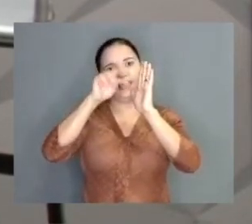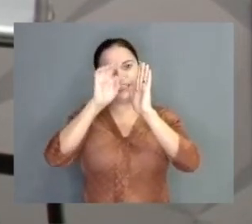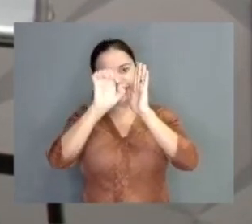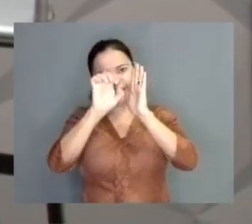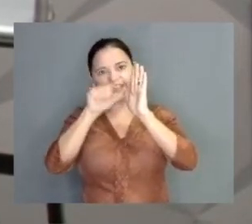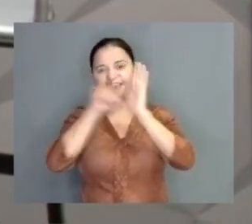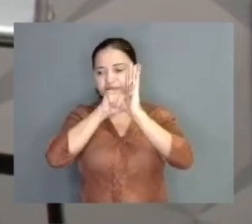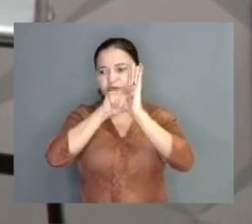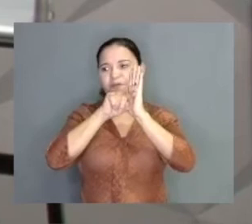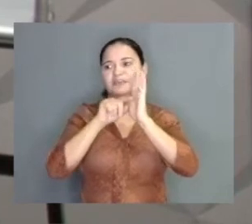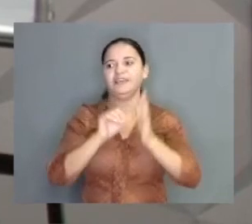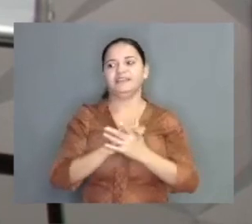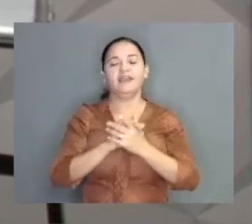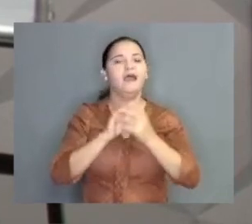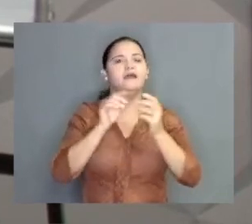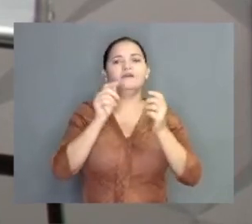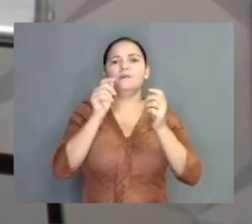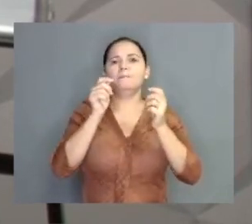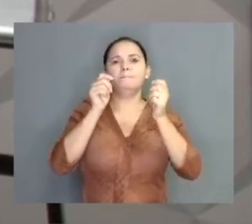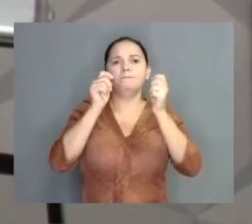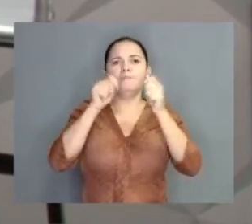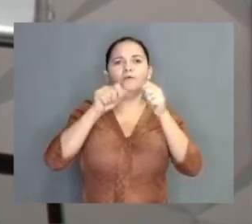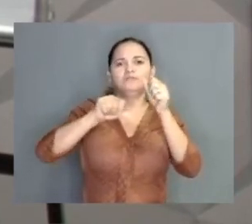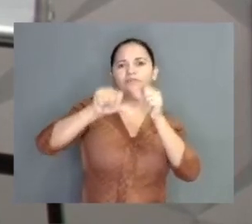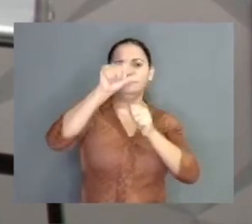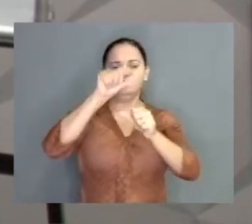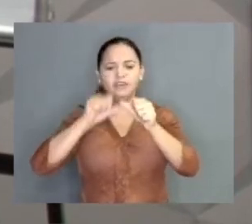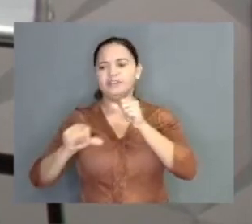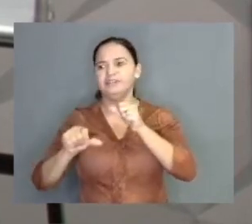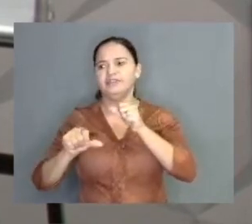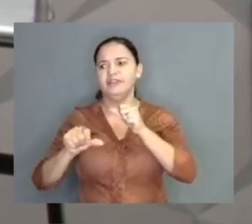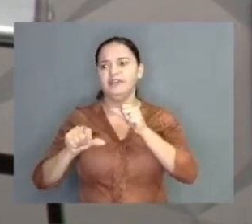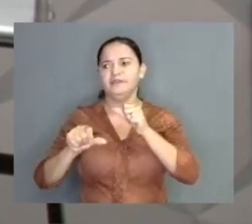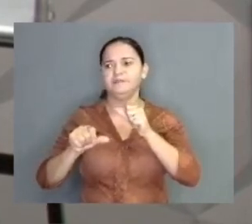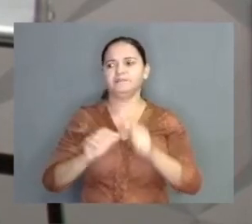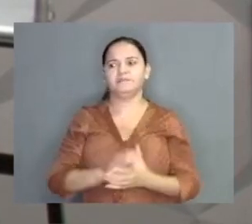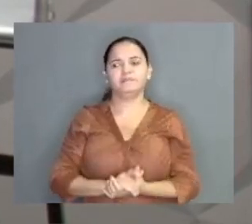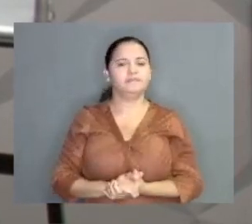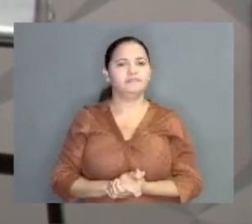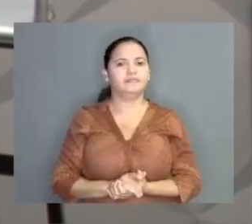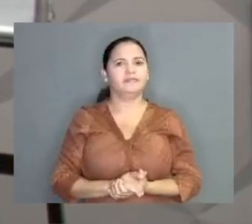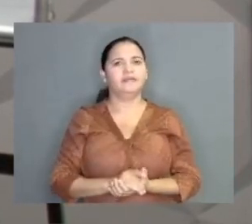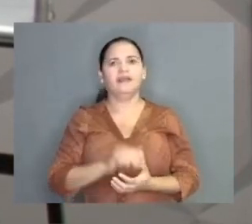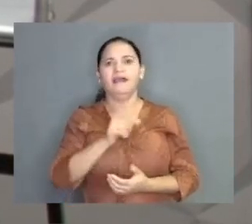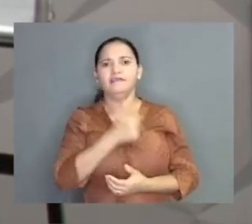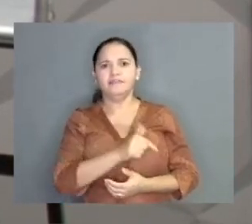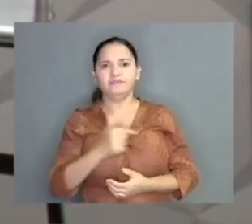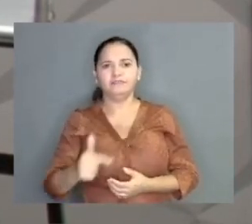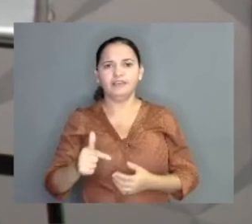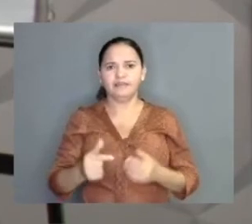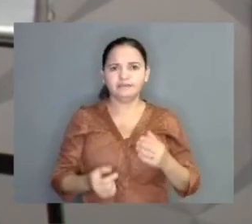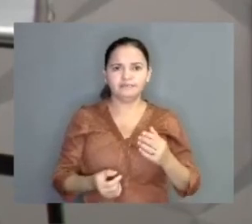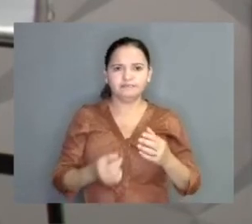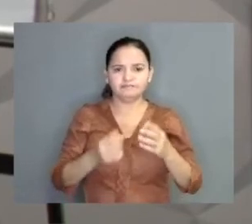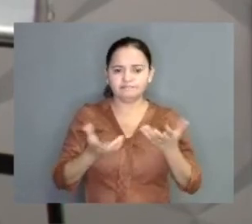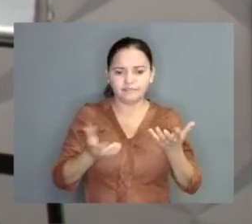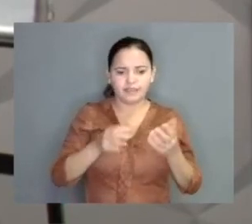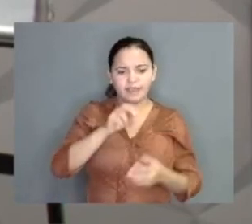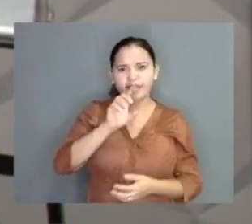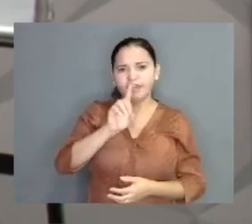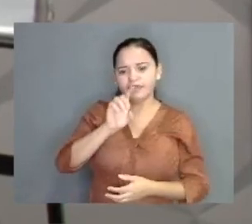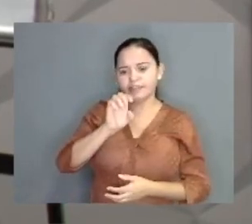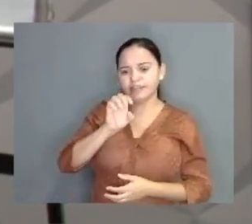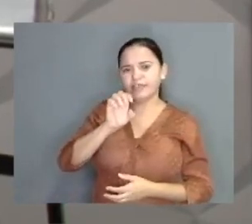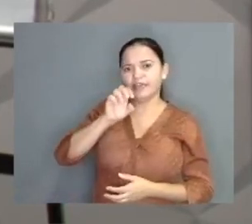E se você já viu que não aparece denominador, você sabe que é o denominador 1. Ah,